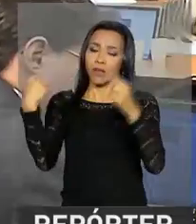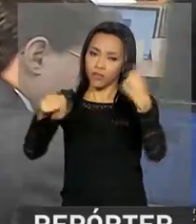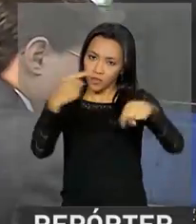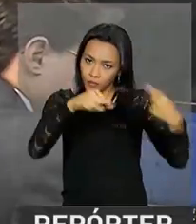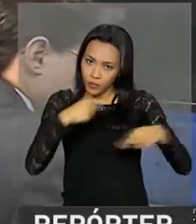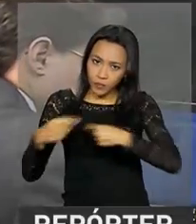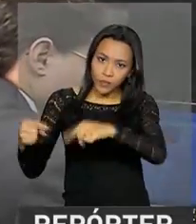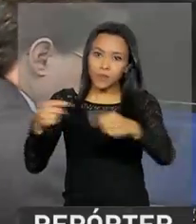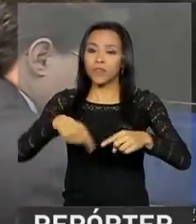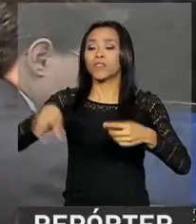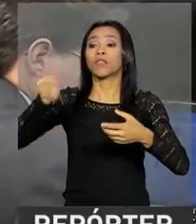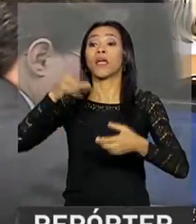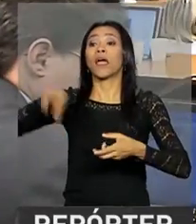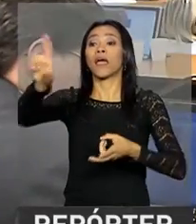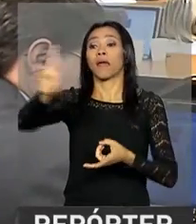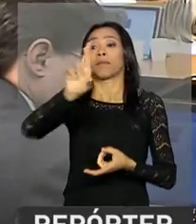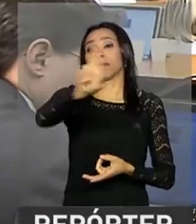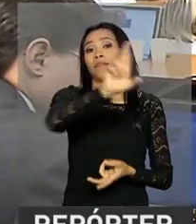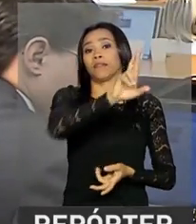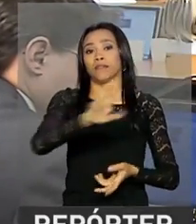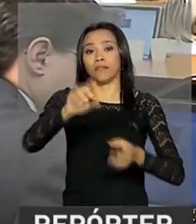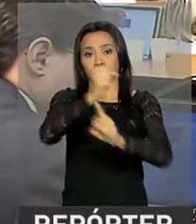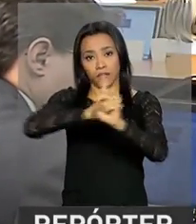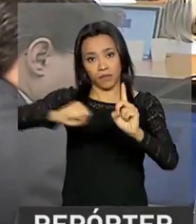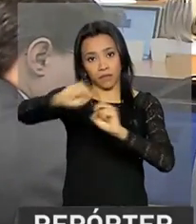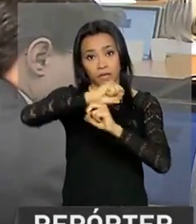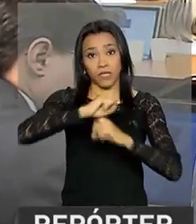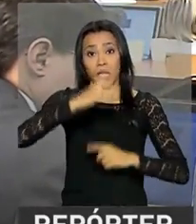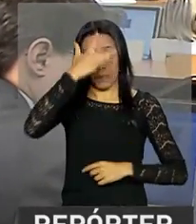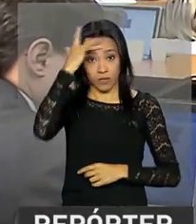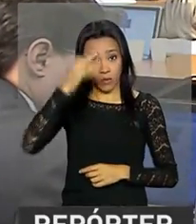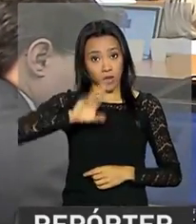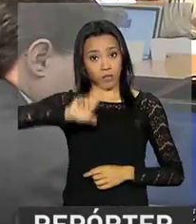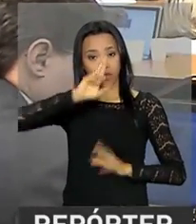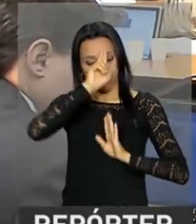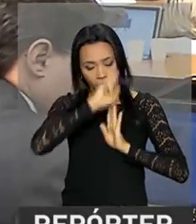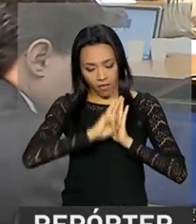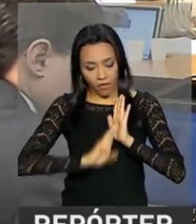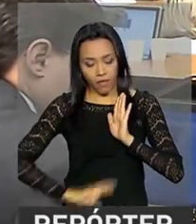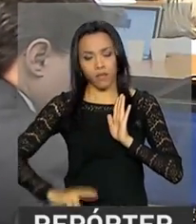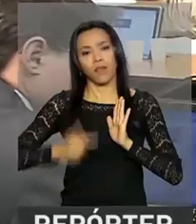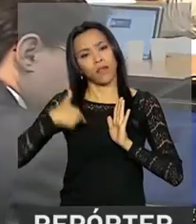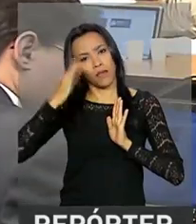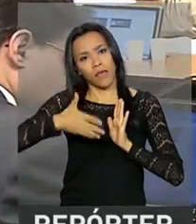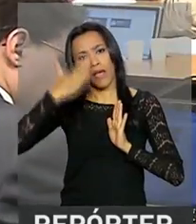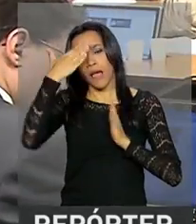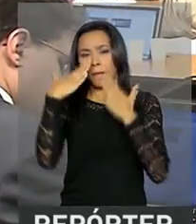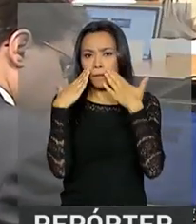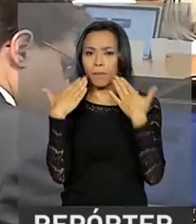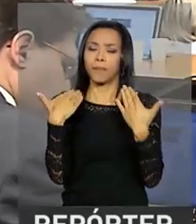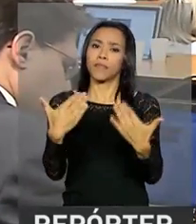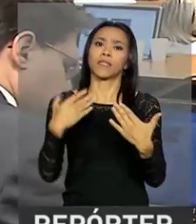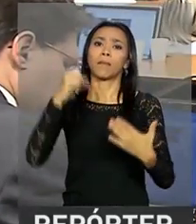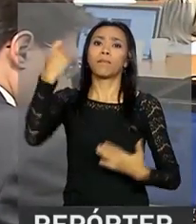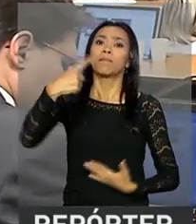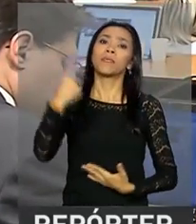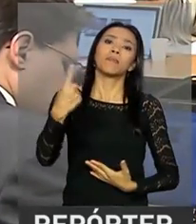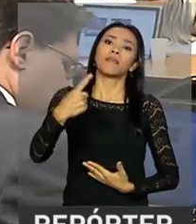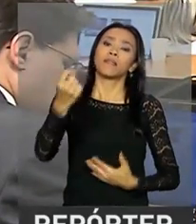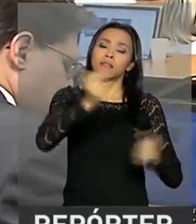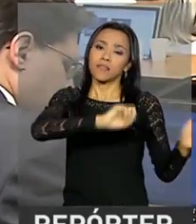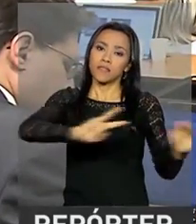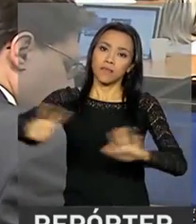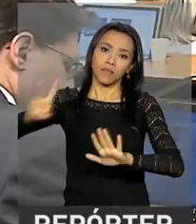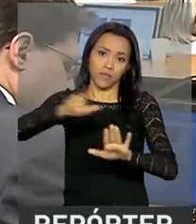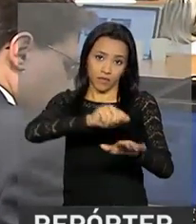com representantes da sociedade. O relator da proposta aqui na comissão quer apresentar o parecer final na primeira semana de abril.